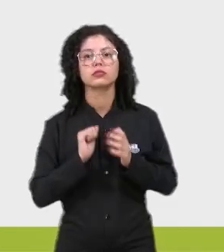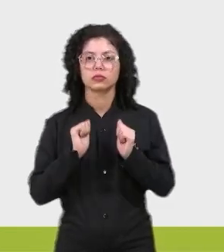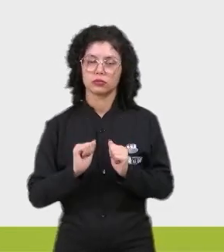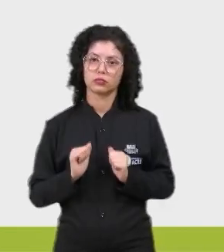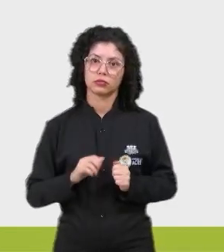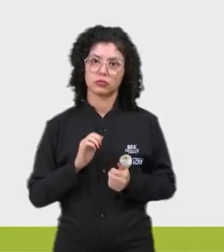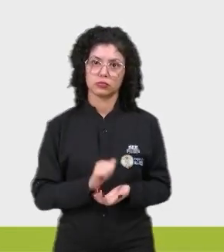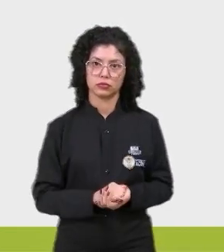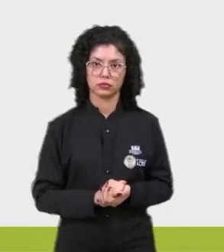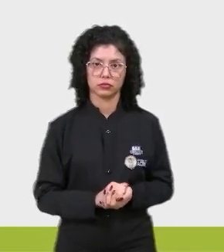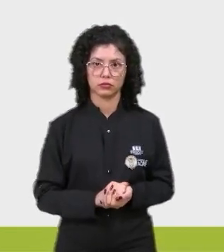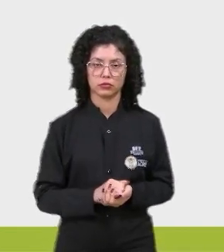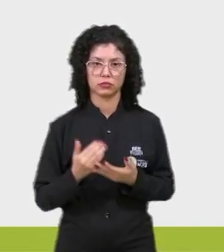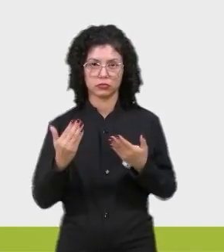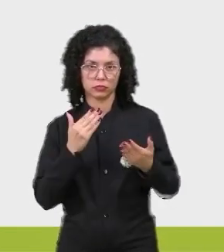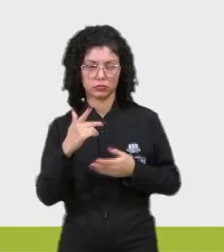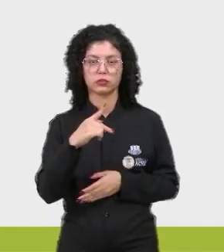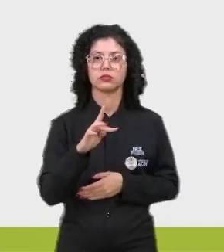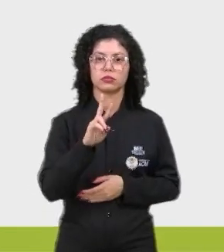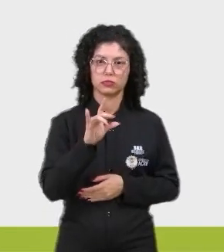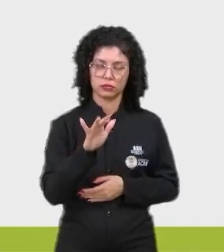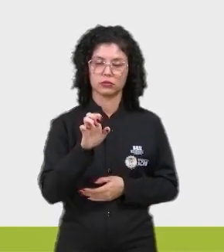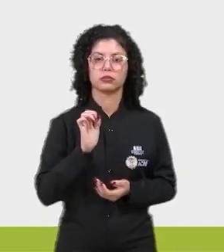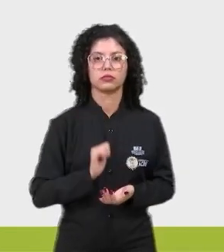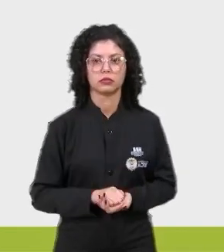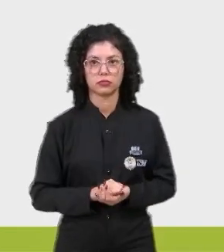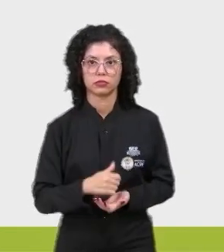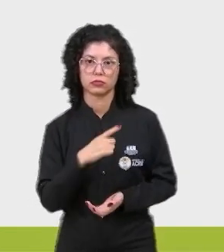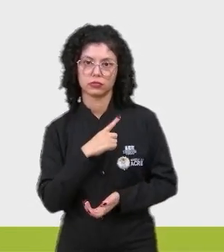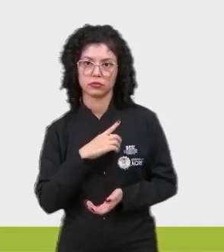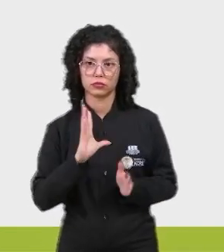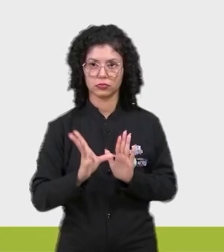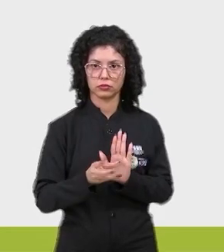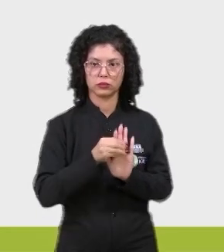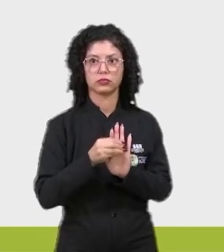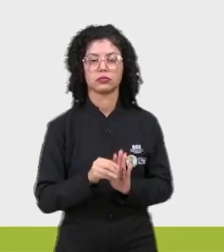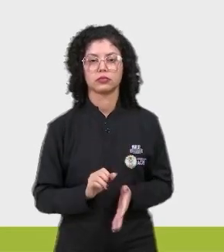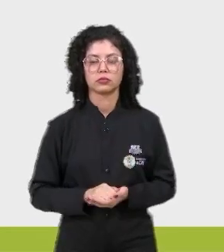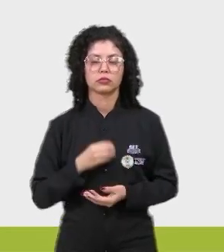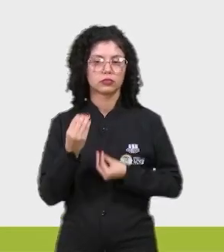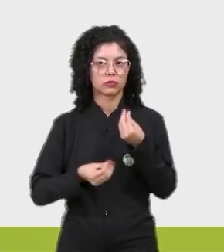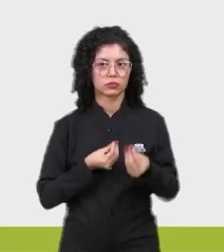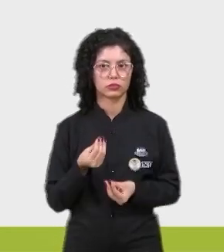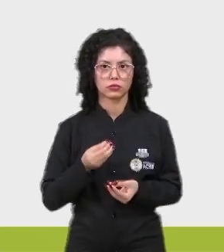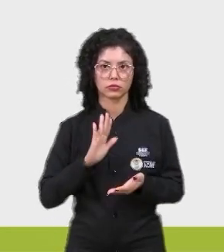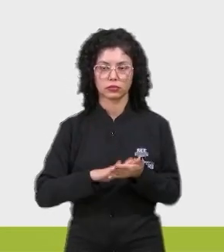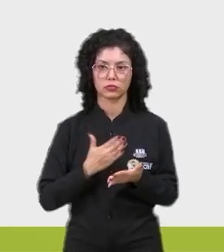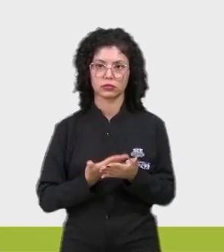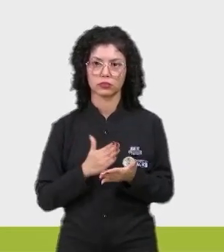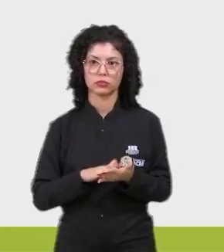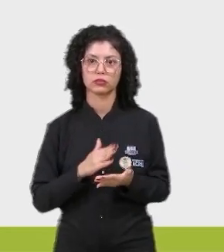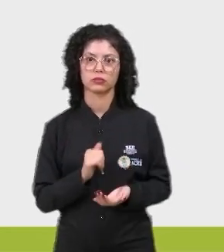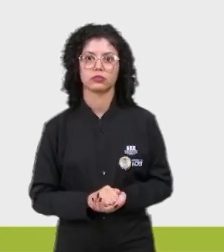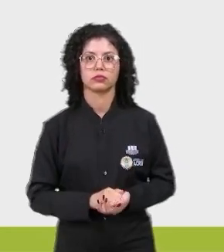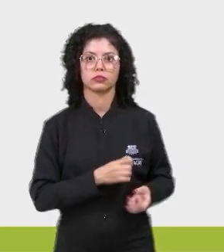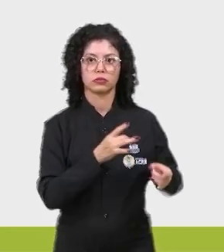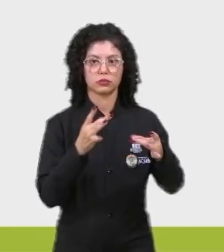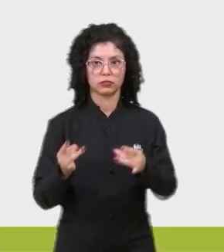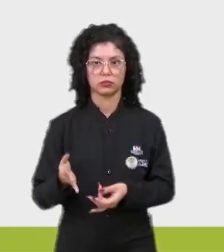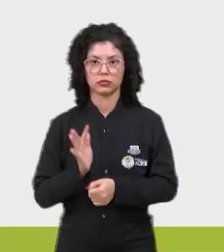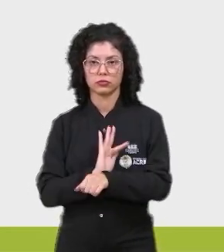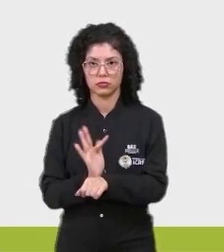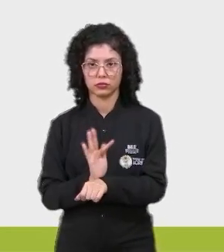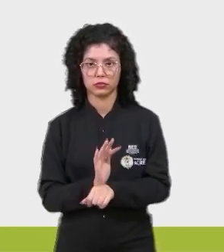muito bem fazer uma paráfrase, né, desse artigo e colocar ali da forma como você interpretou. Uma dica